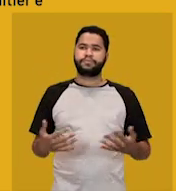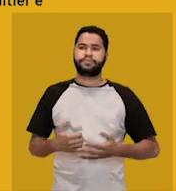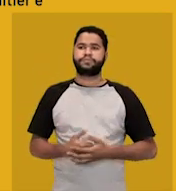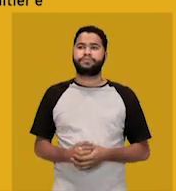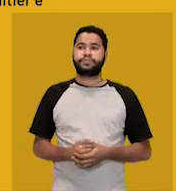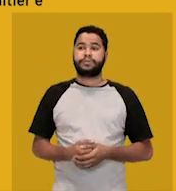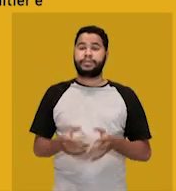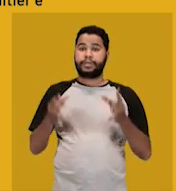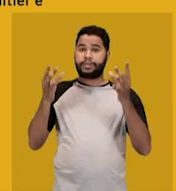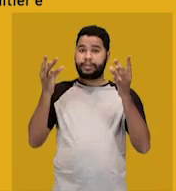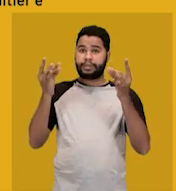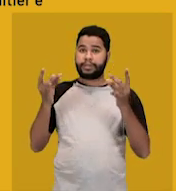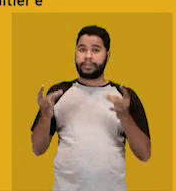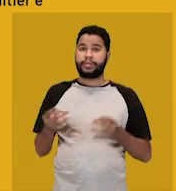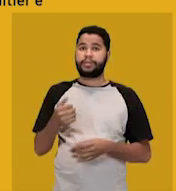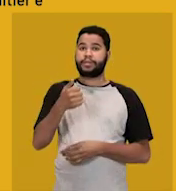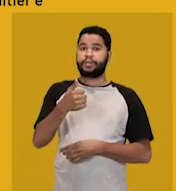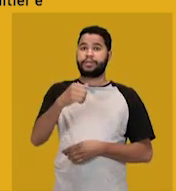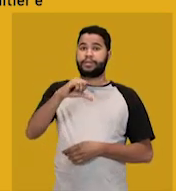detalhe,